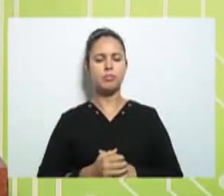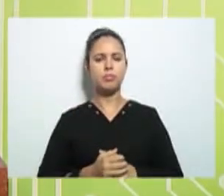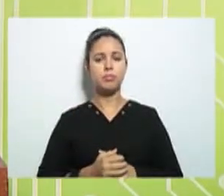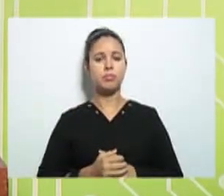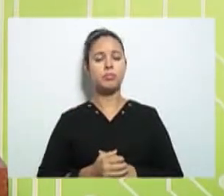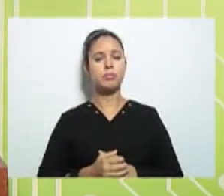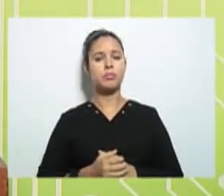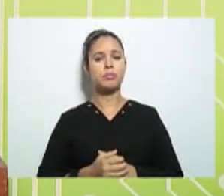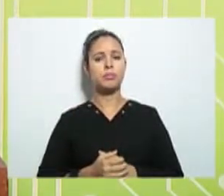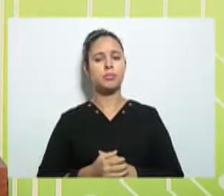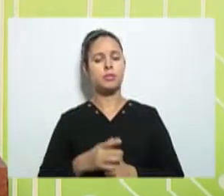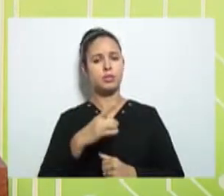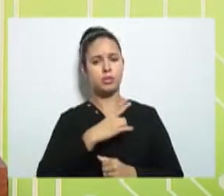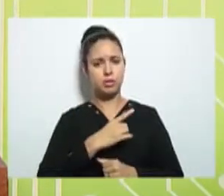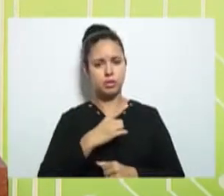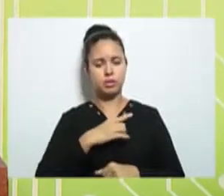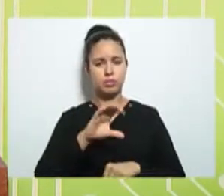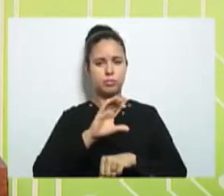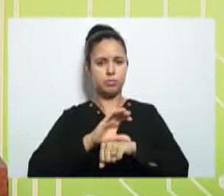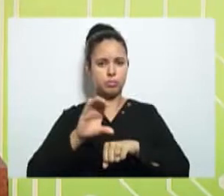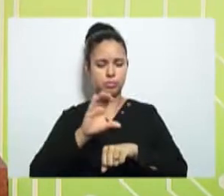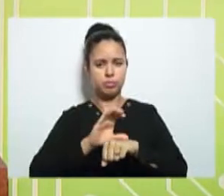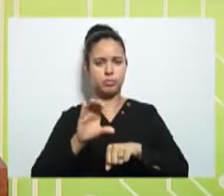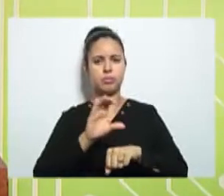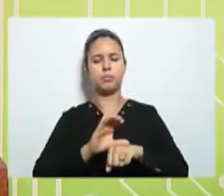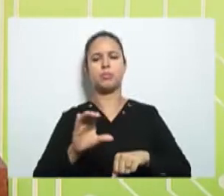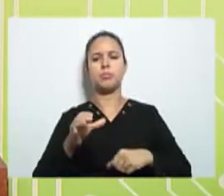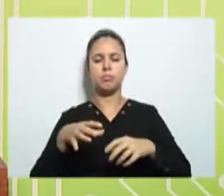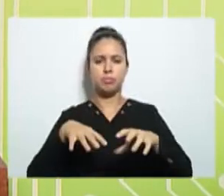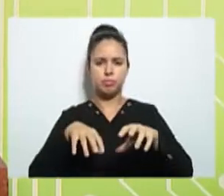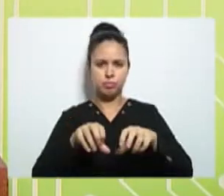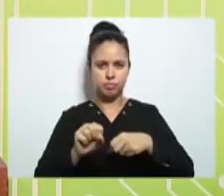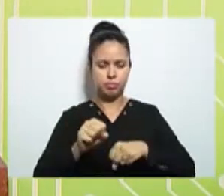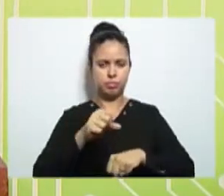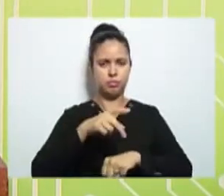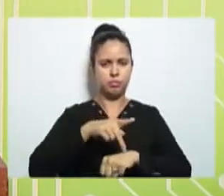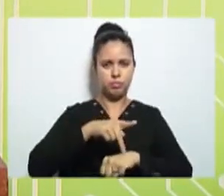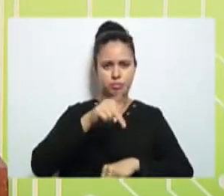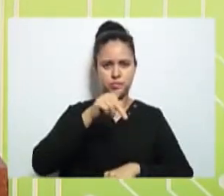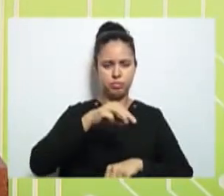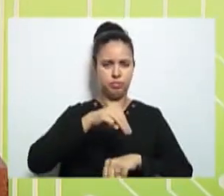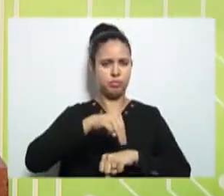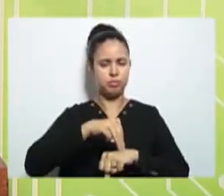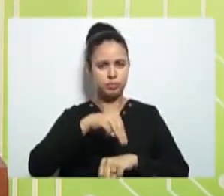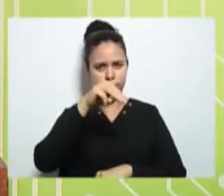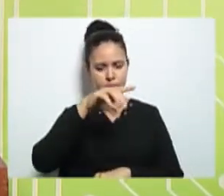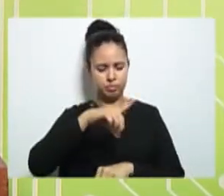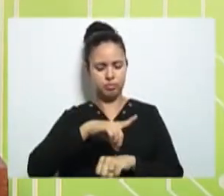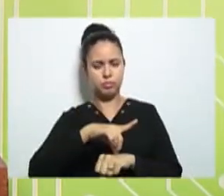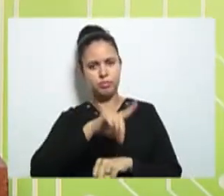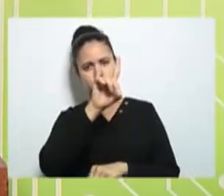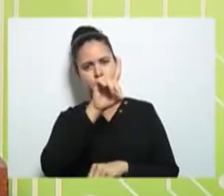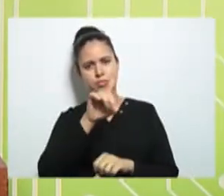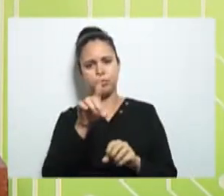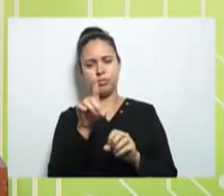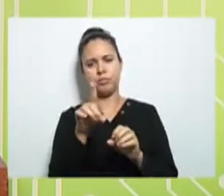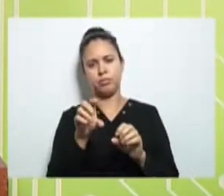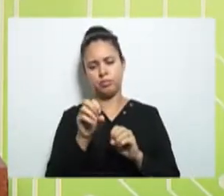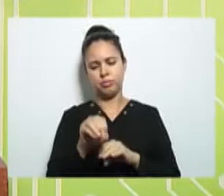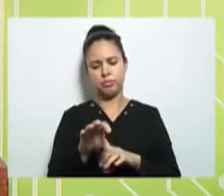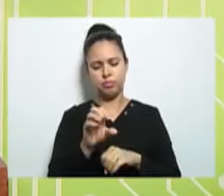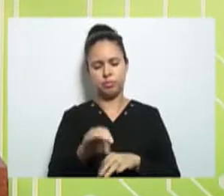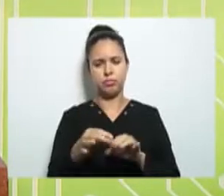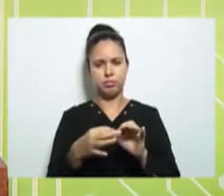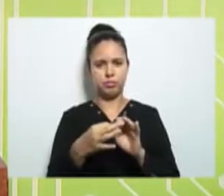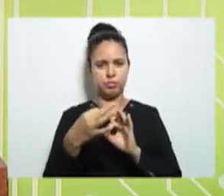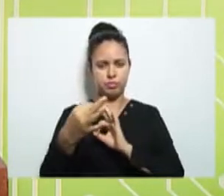Gente, a gente tem um curso inteiro, especializações, mestrados, doutorados sobre educação à distância. O